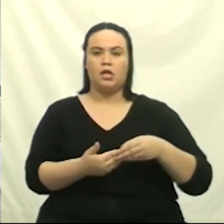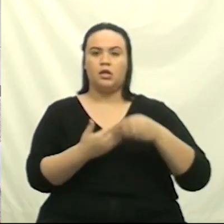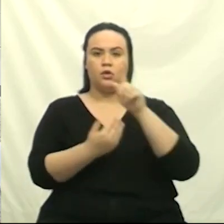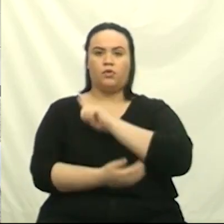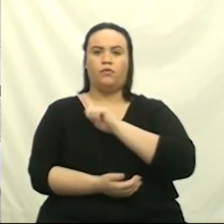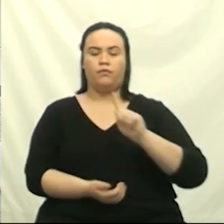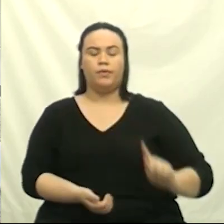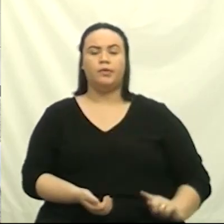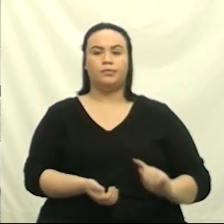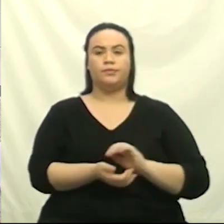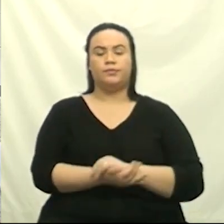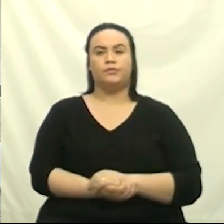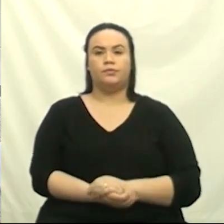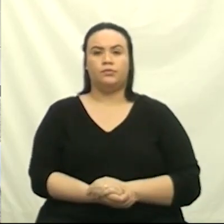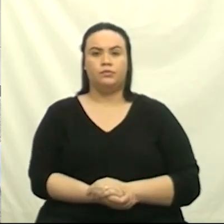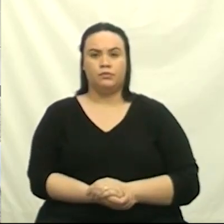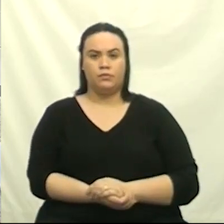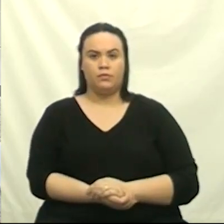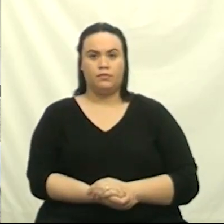Antônio Manuel